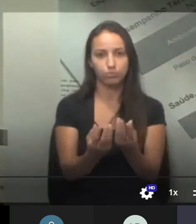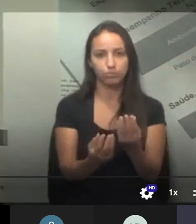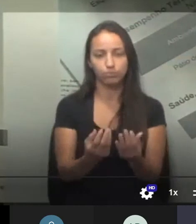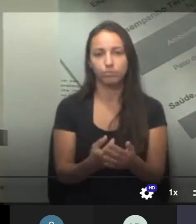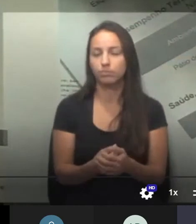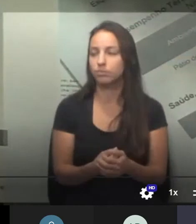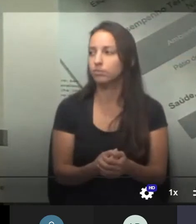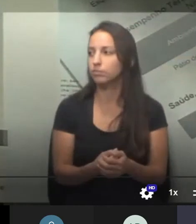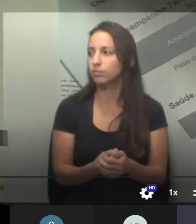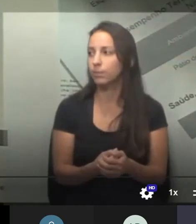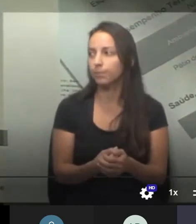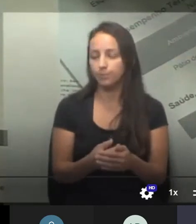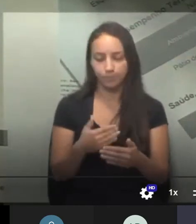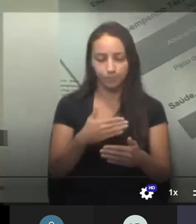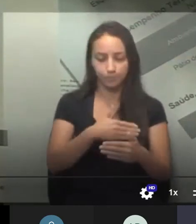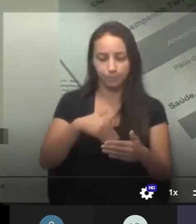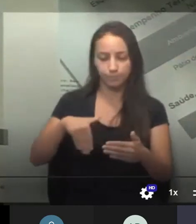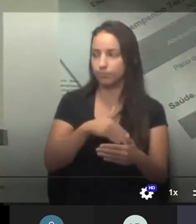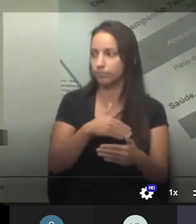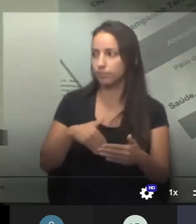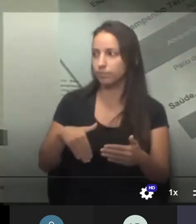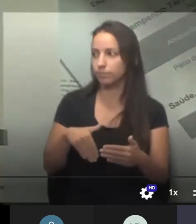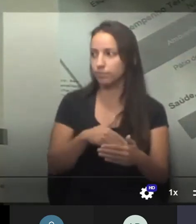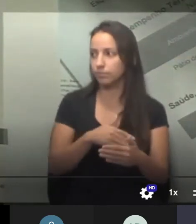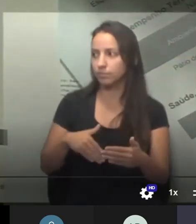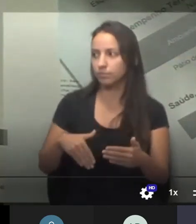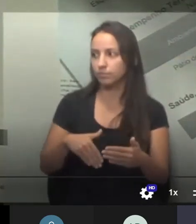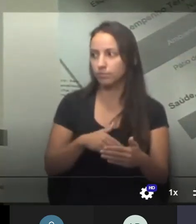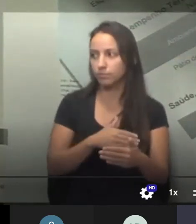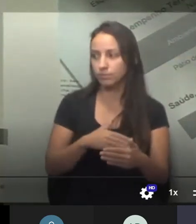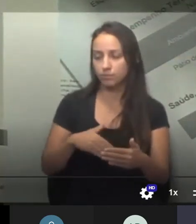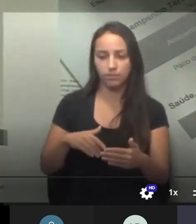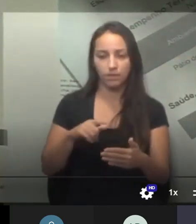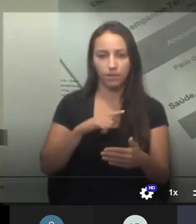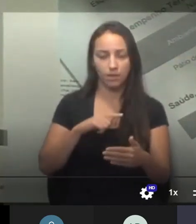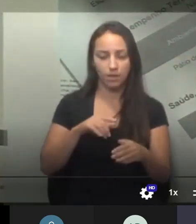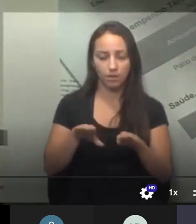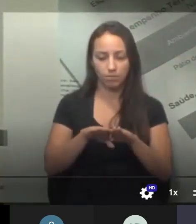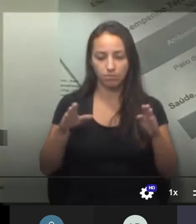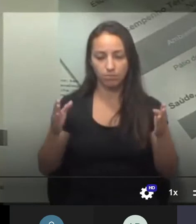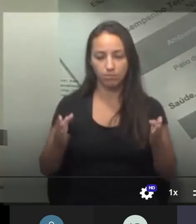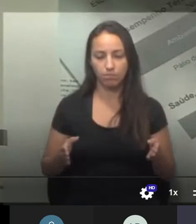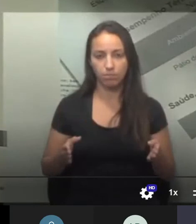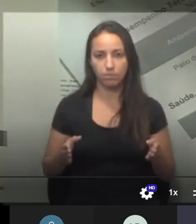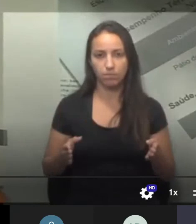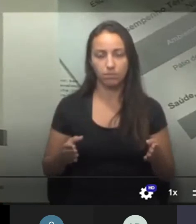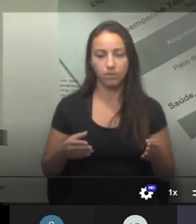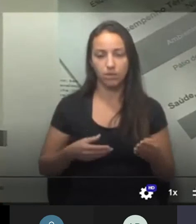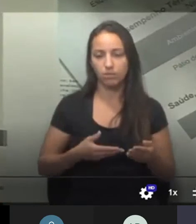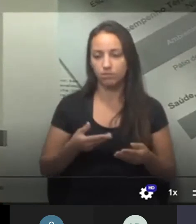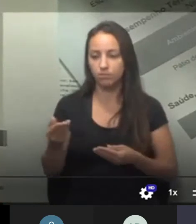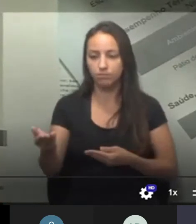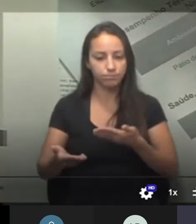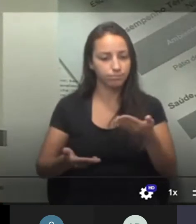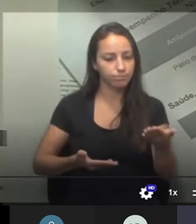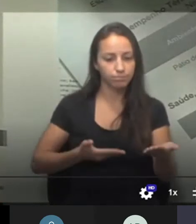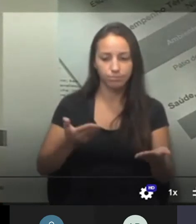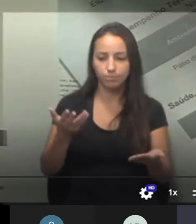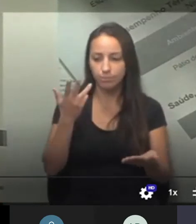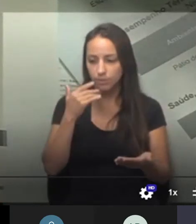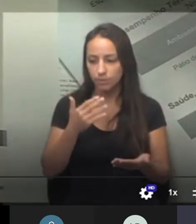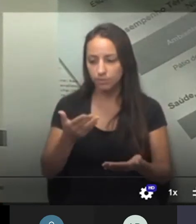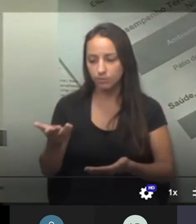facilitar. Após o preparo, olha a distribuição aqui. Tem um pequeno balcão em que é distribuída a comida para